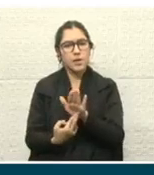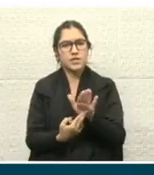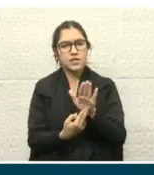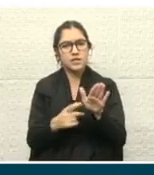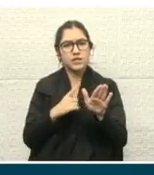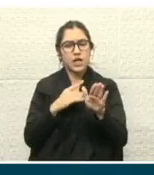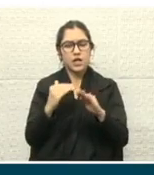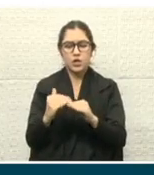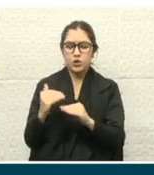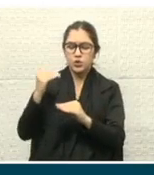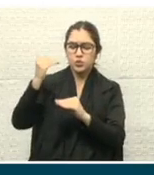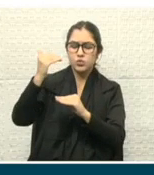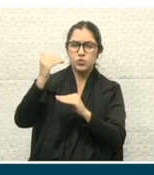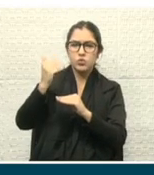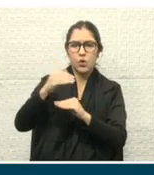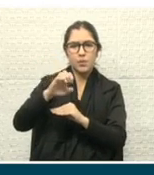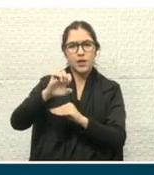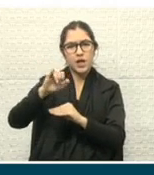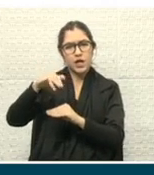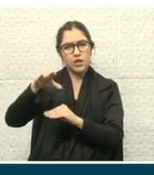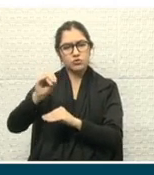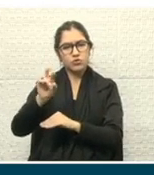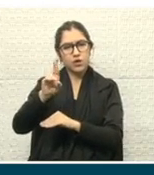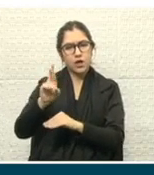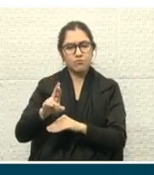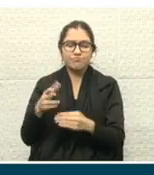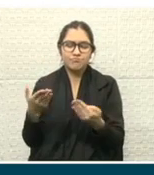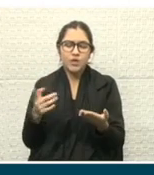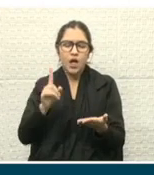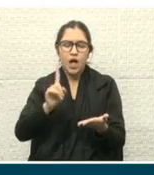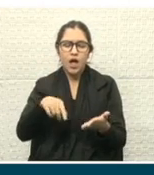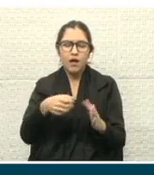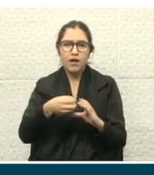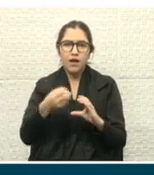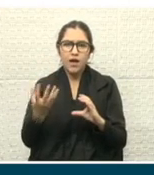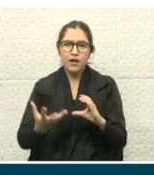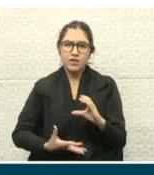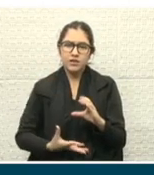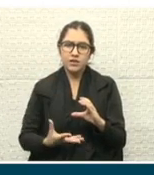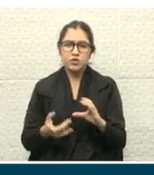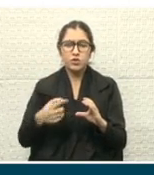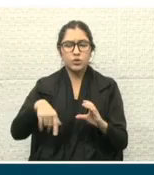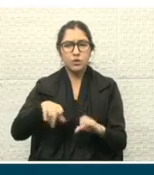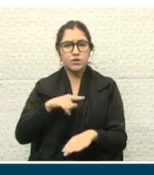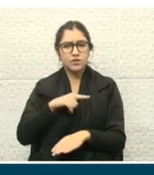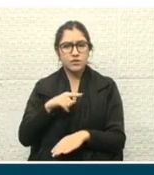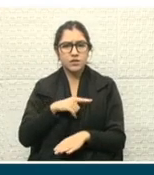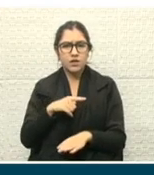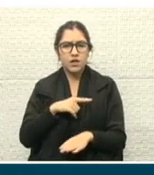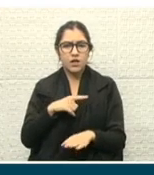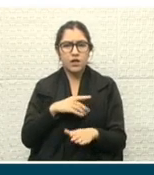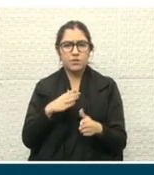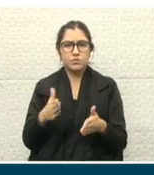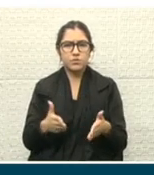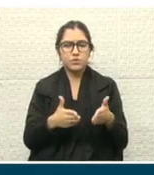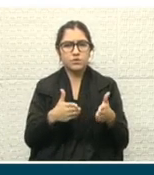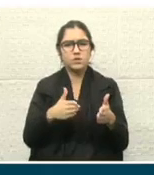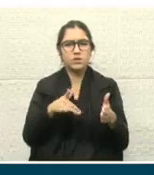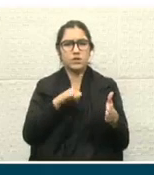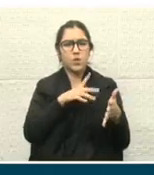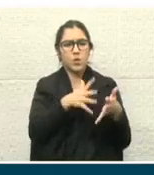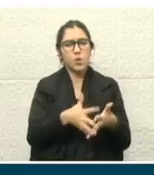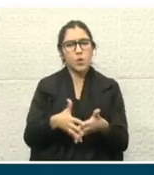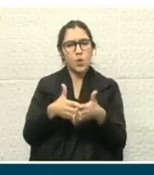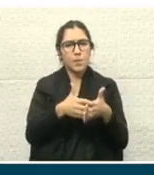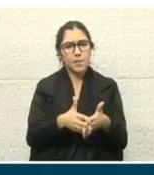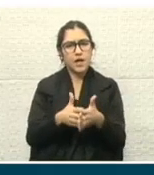está sobre o eixo real. Então, essa é uma característica que nós temos para os